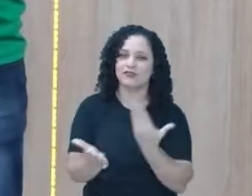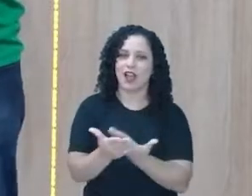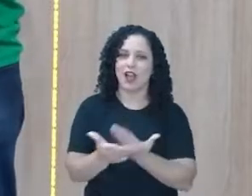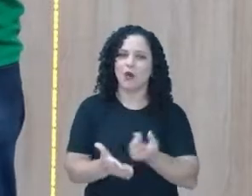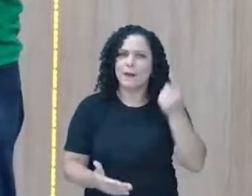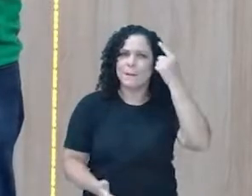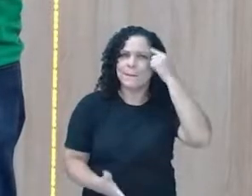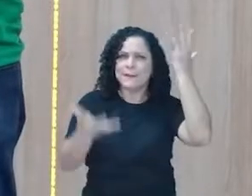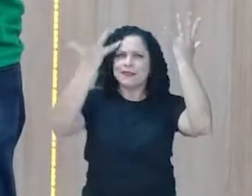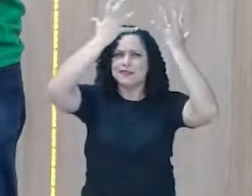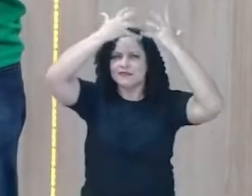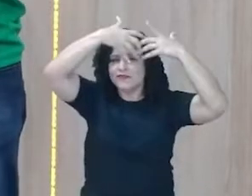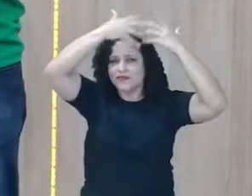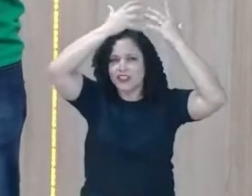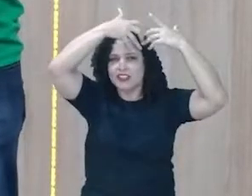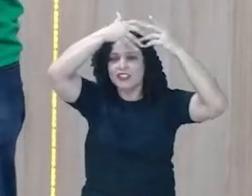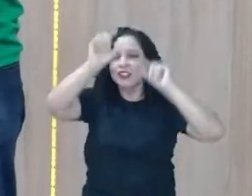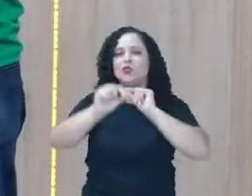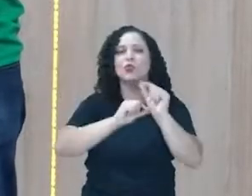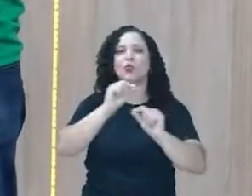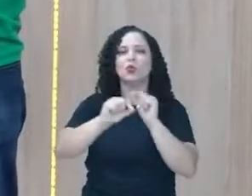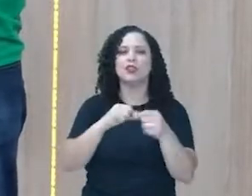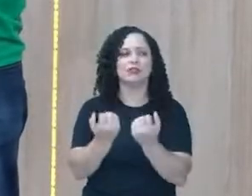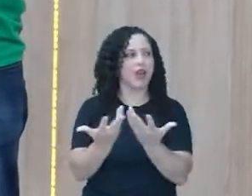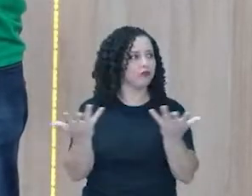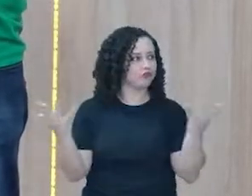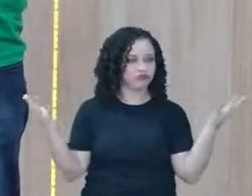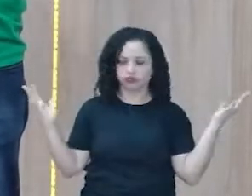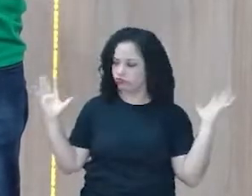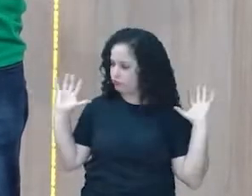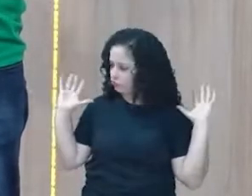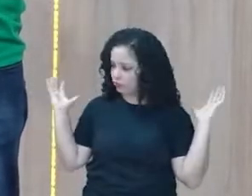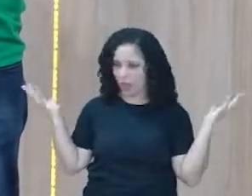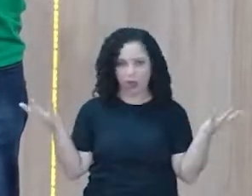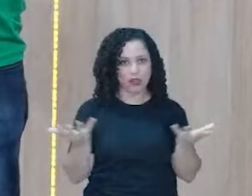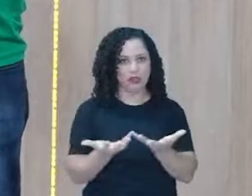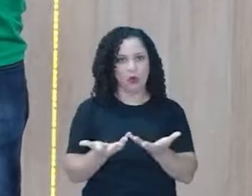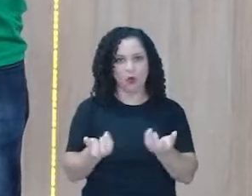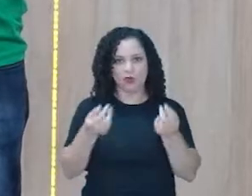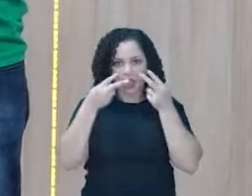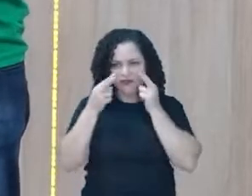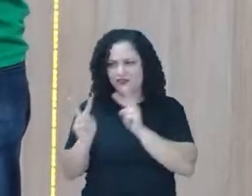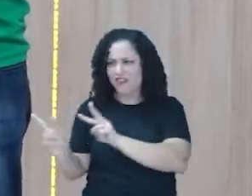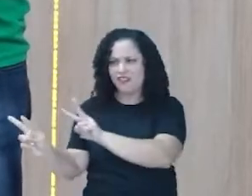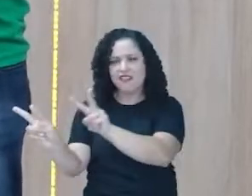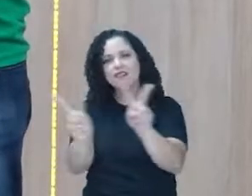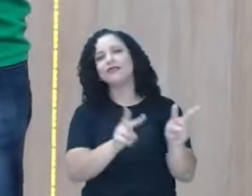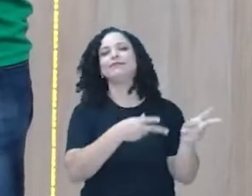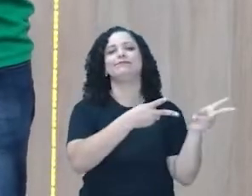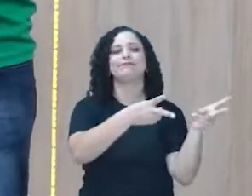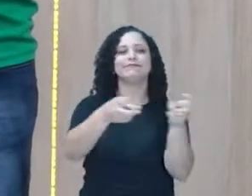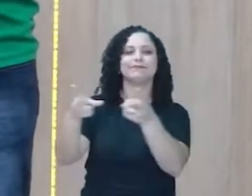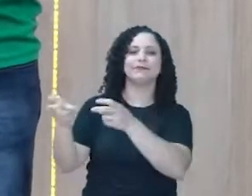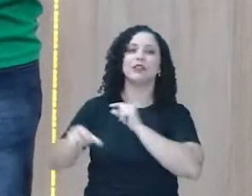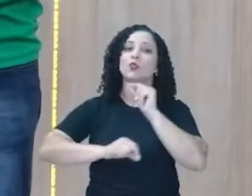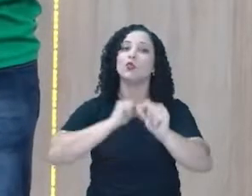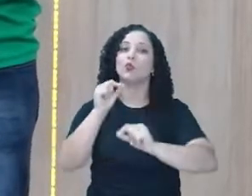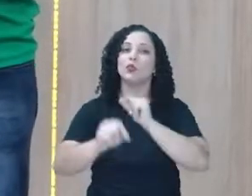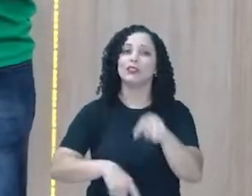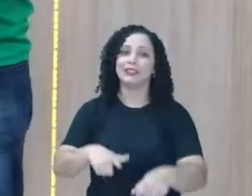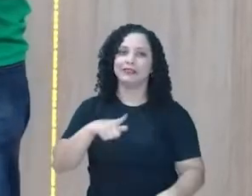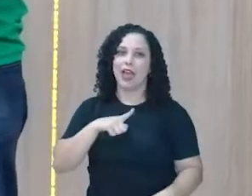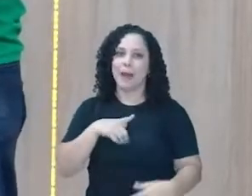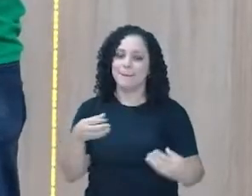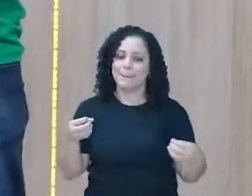refletir o que está ao seu redor, né, pessoal? A gente olha para o todo, a gente olha para fora, mas para pensar o que está perto da